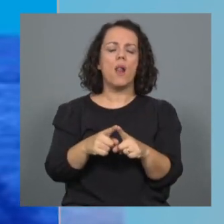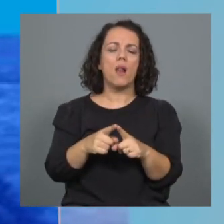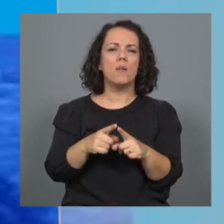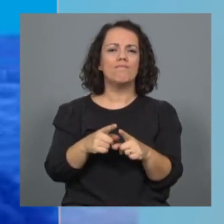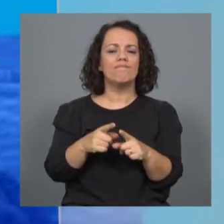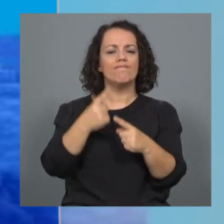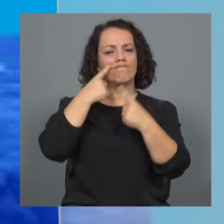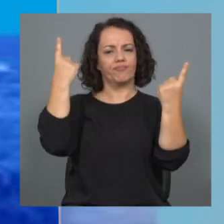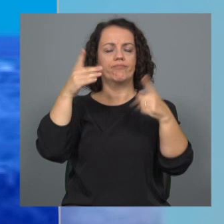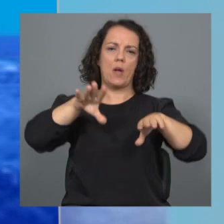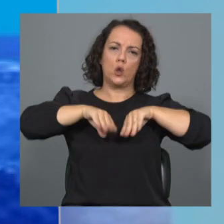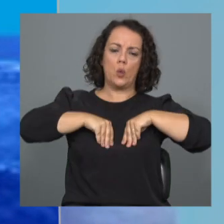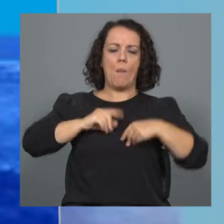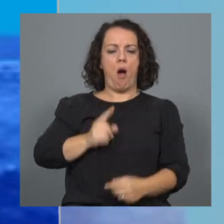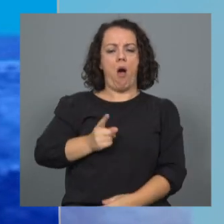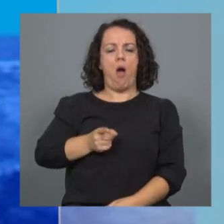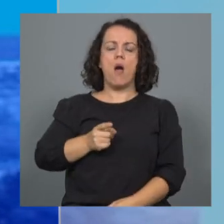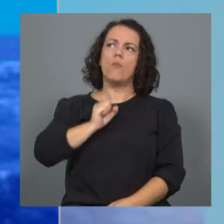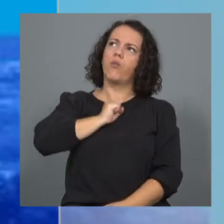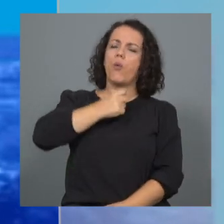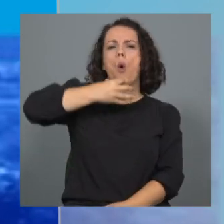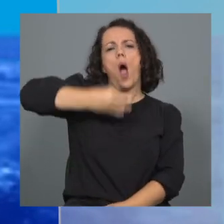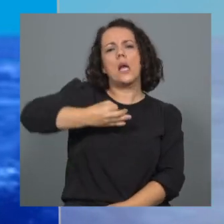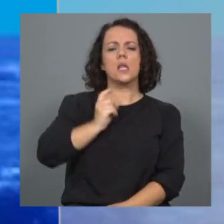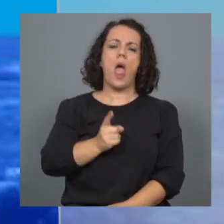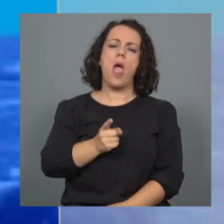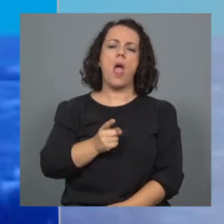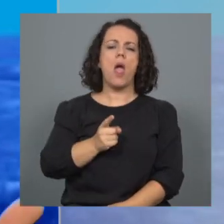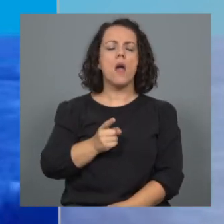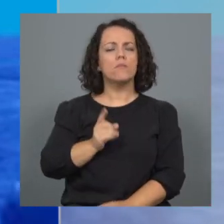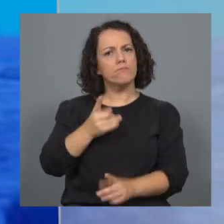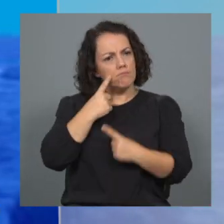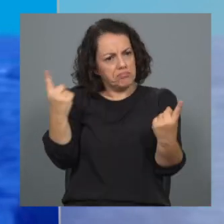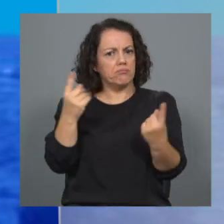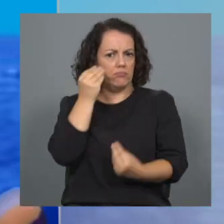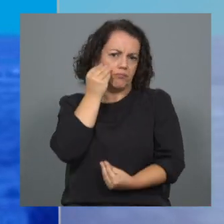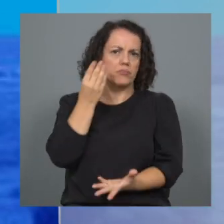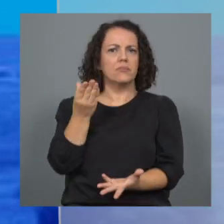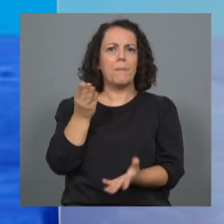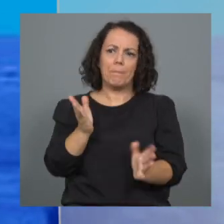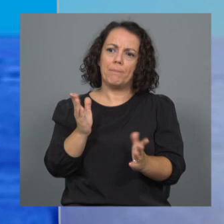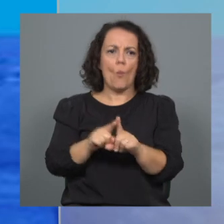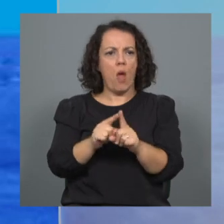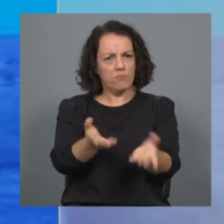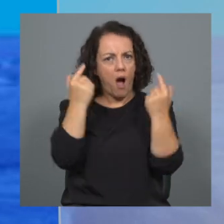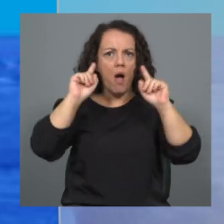convicções e deverá ser de forma diferente, não é? De forma mais ousadia, não?